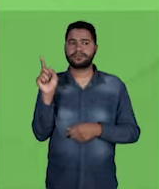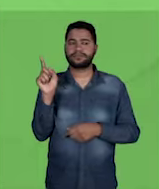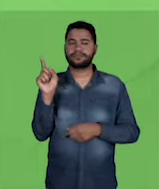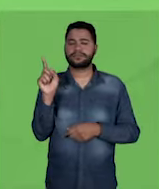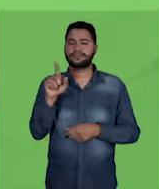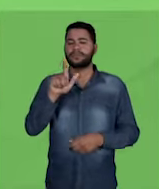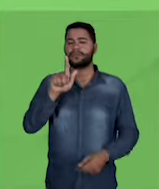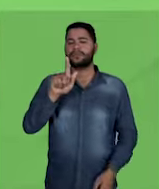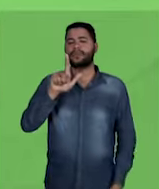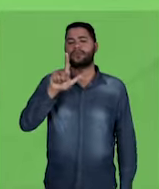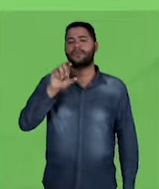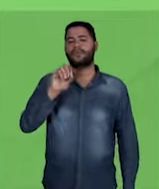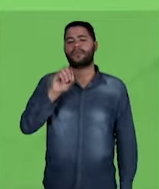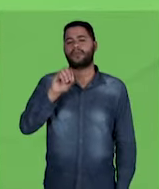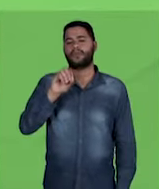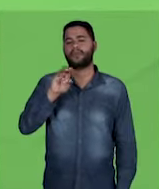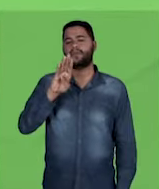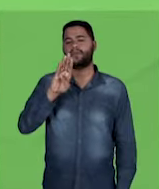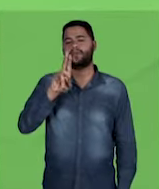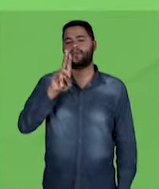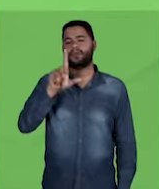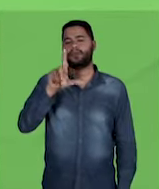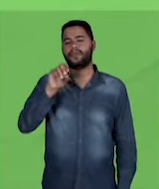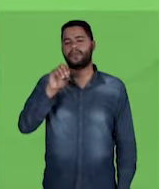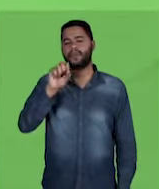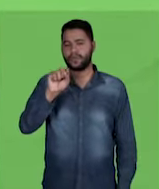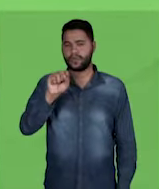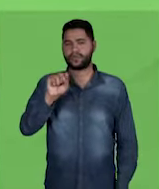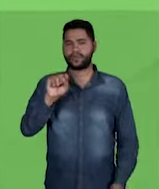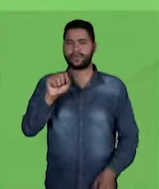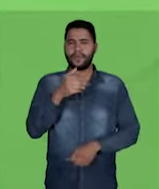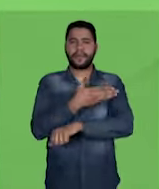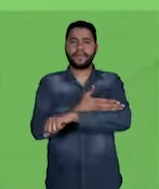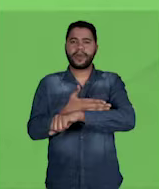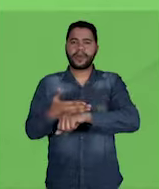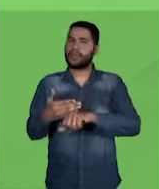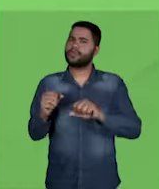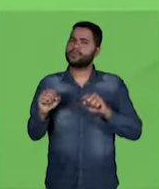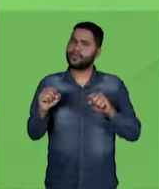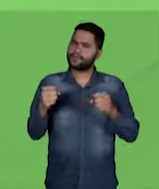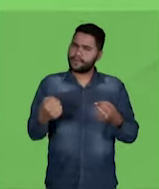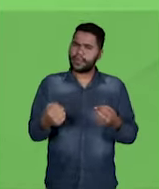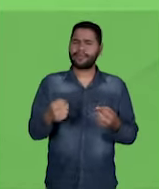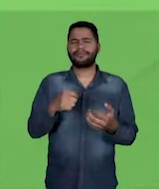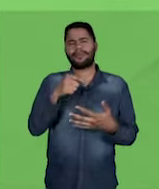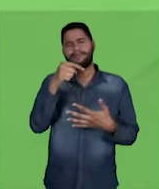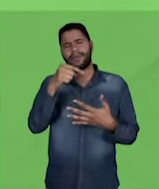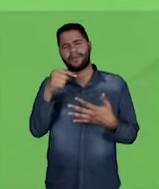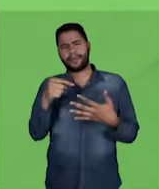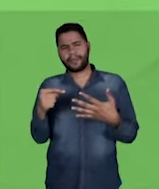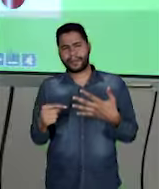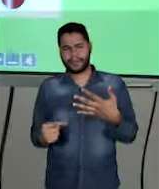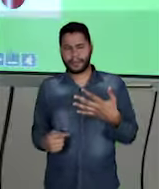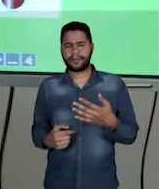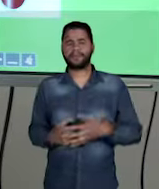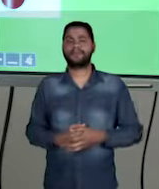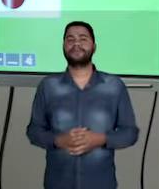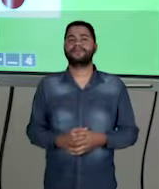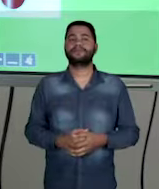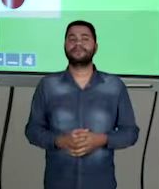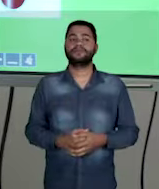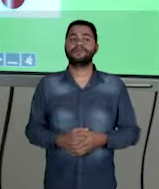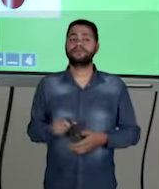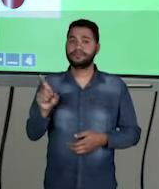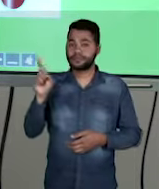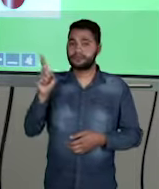os glóbulos brancos, que são as nossas células de defesa, linfócitos, leucócitos, linfócitos B, linfócito T, que